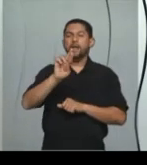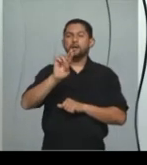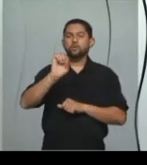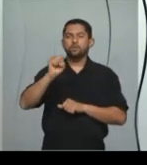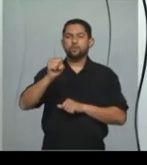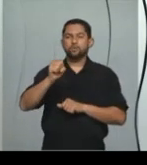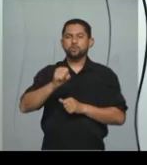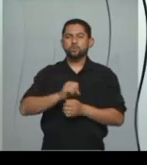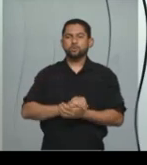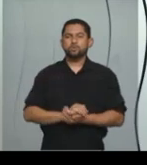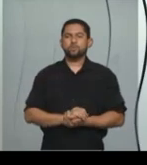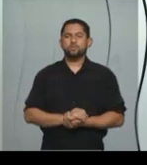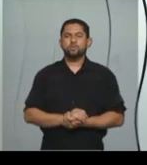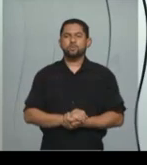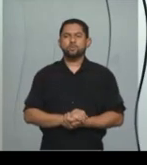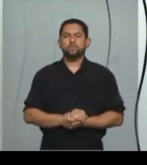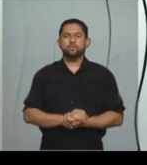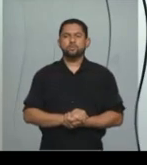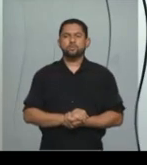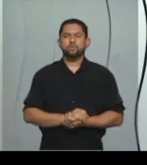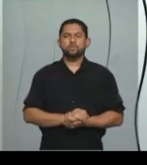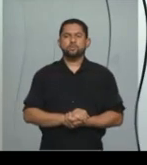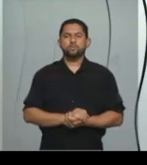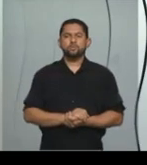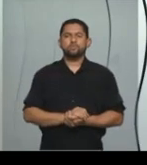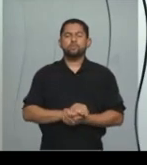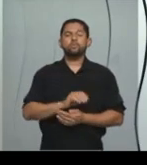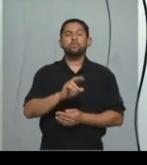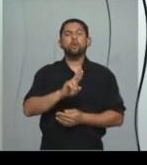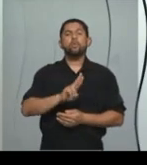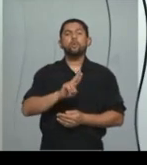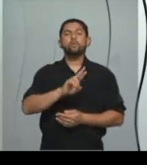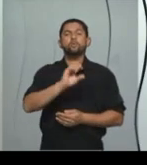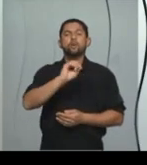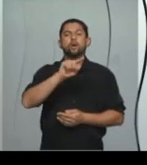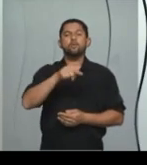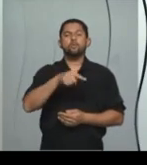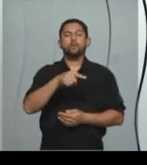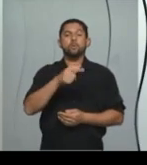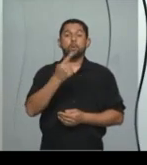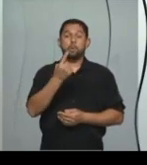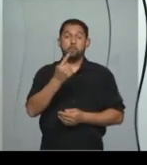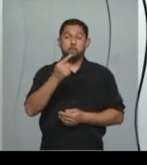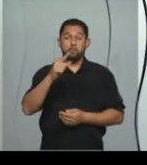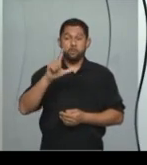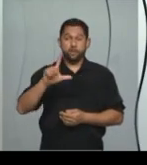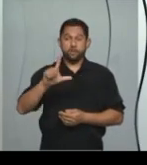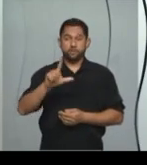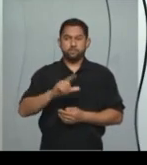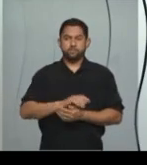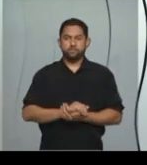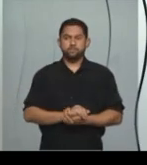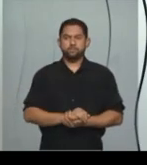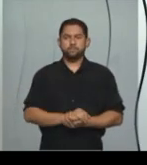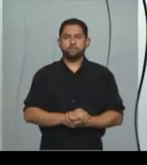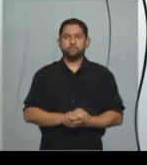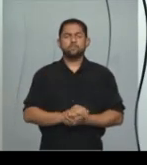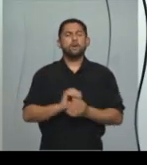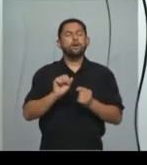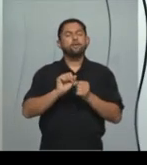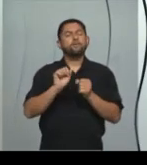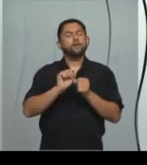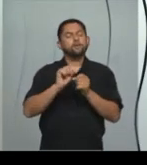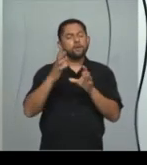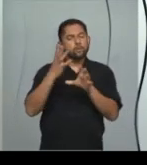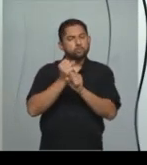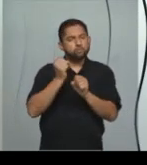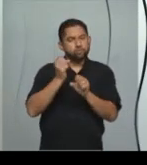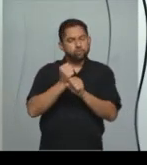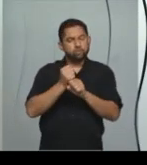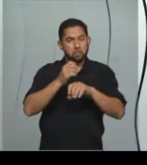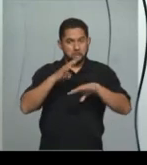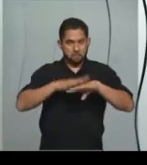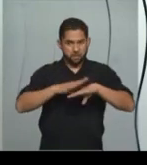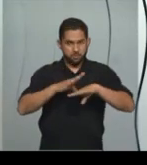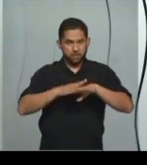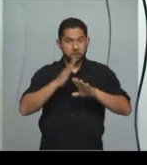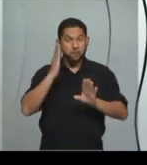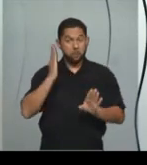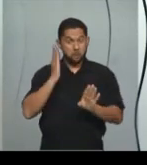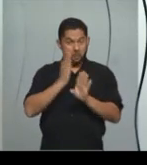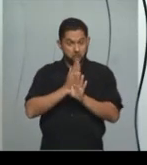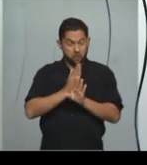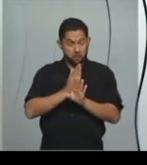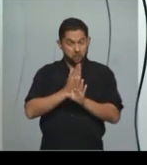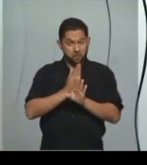transformar aqui, então vai ficar 0,1 litros. Fazendo essa continha, eu acho o resultado,